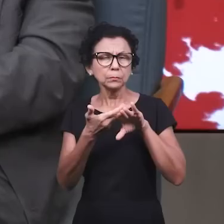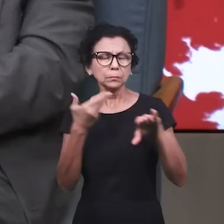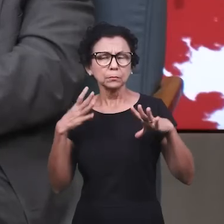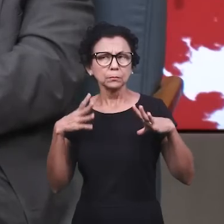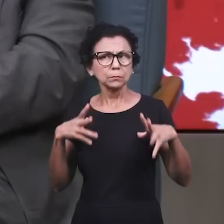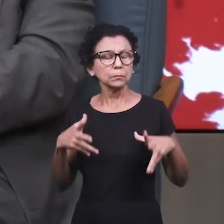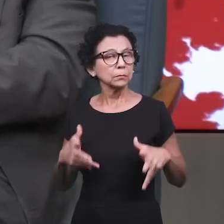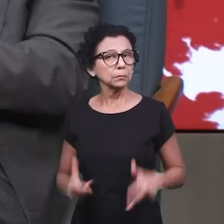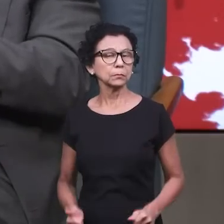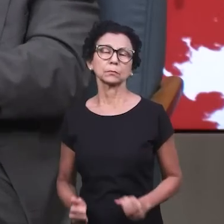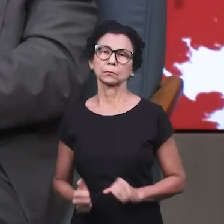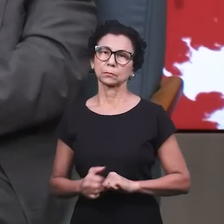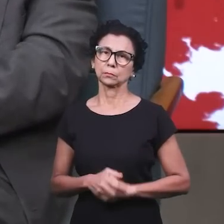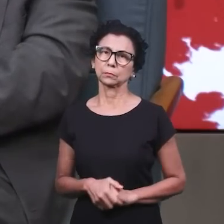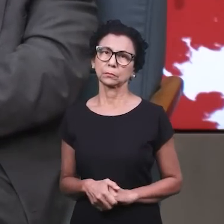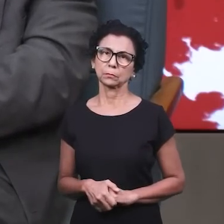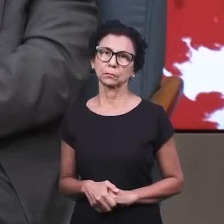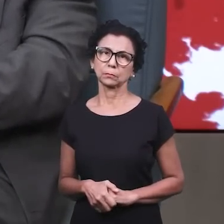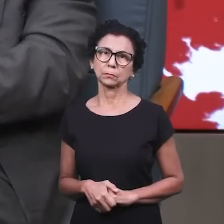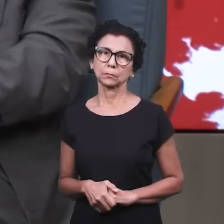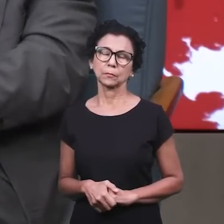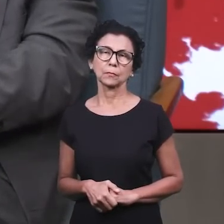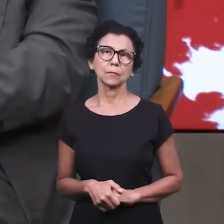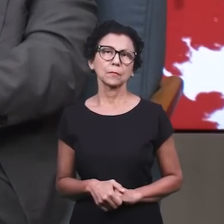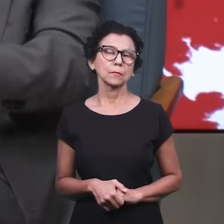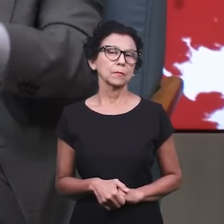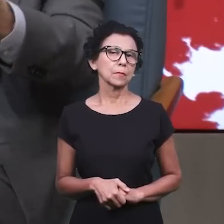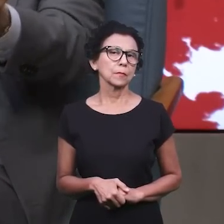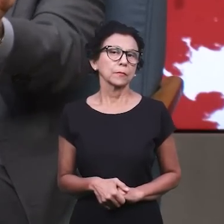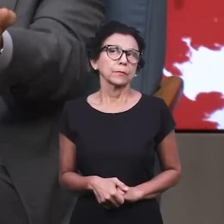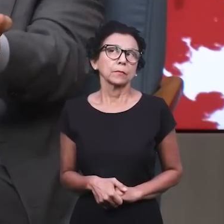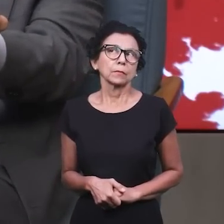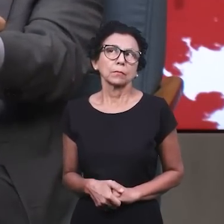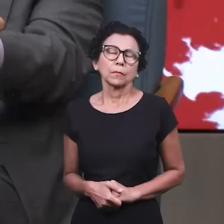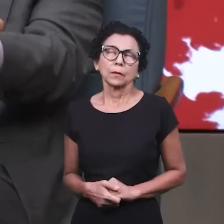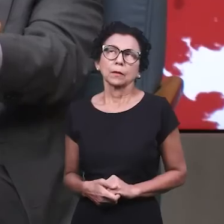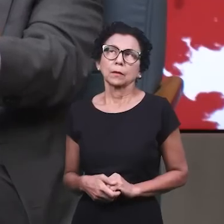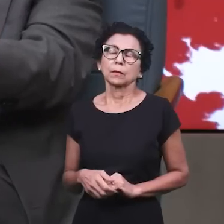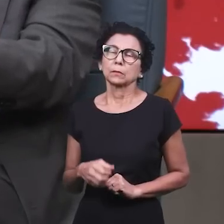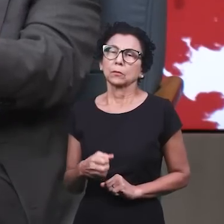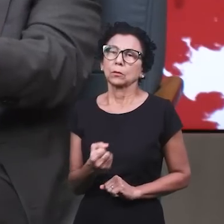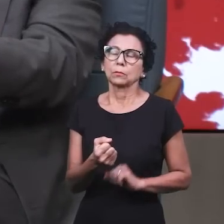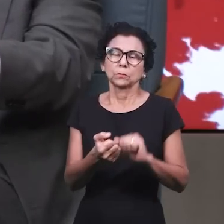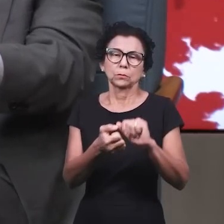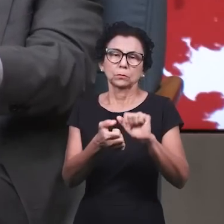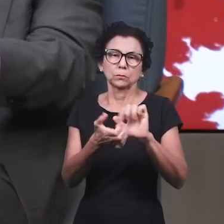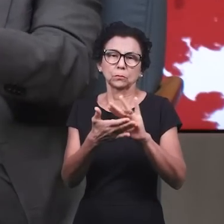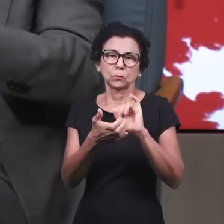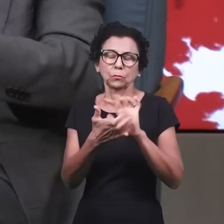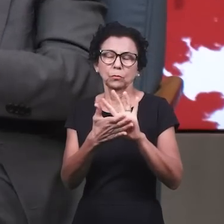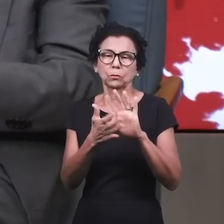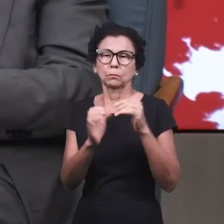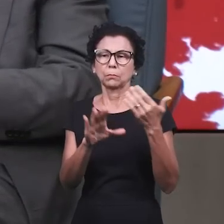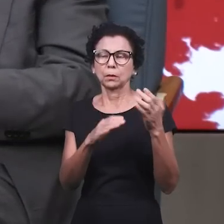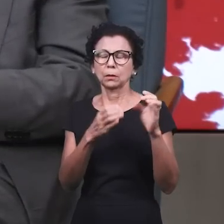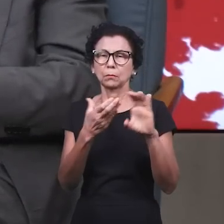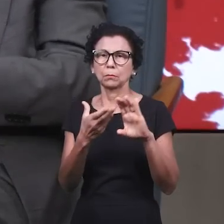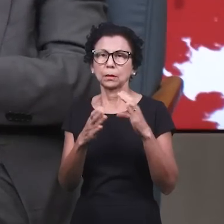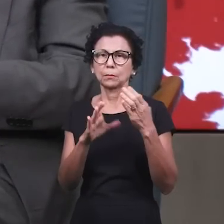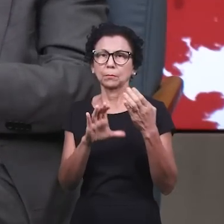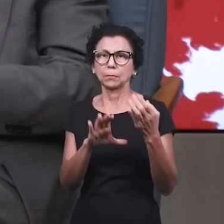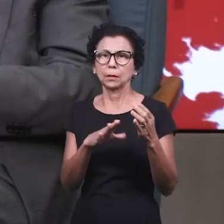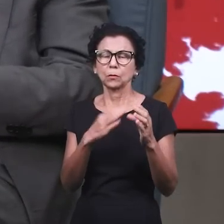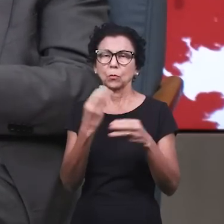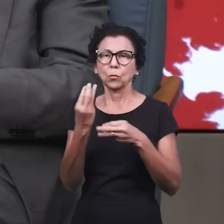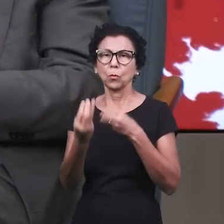Deus. Não existe louvor que mova a graça se ele não estiver